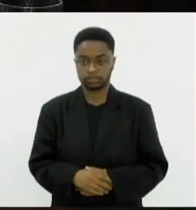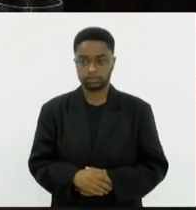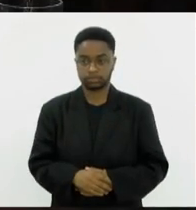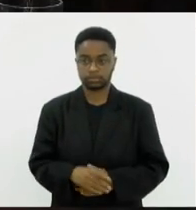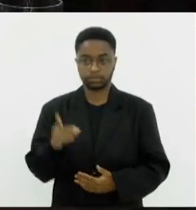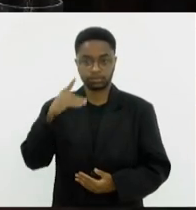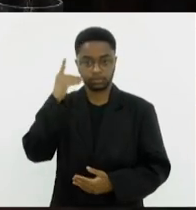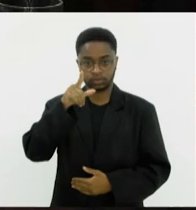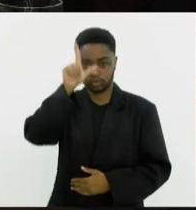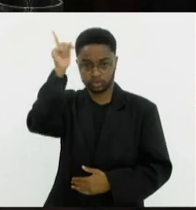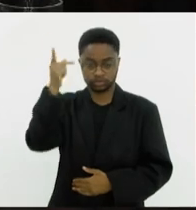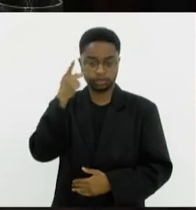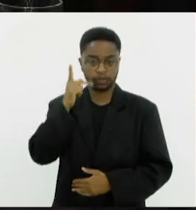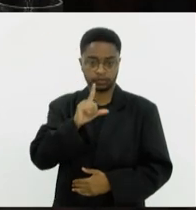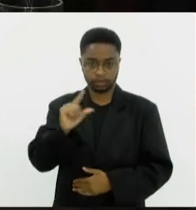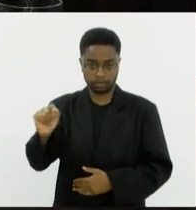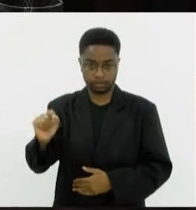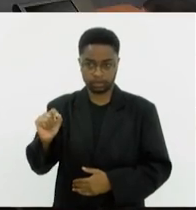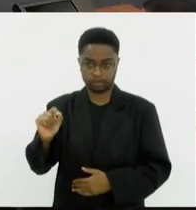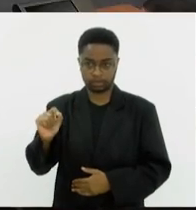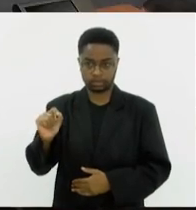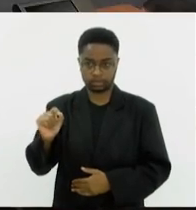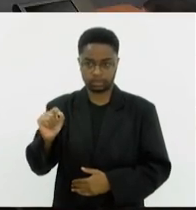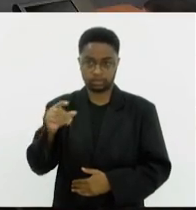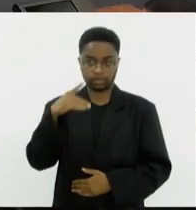Deputado Luiz Paulo não se encontra presente.